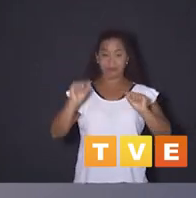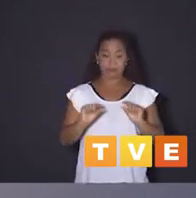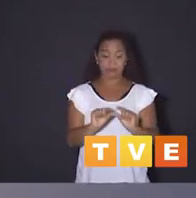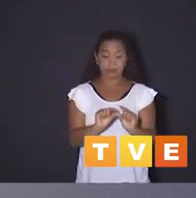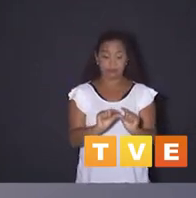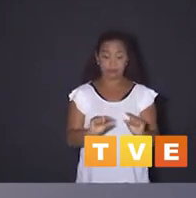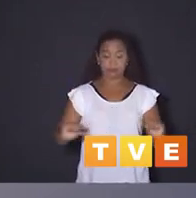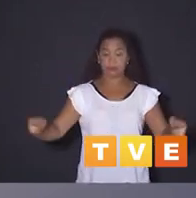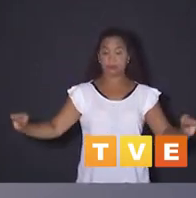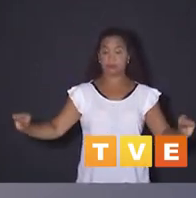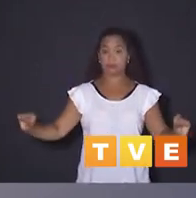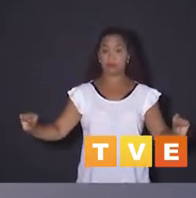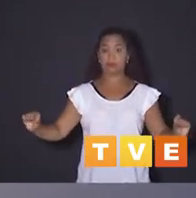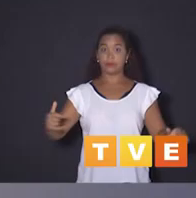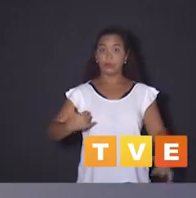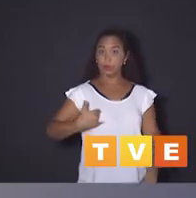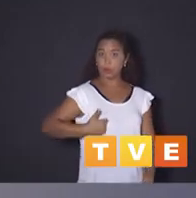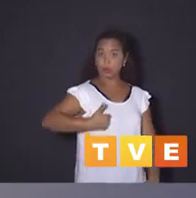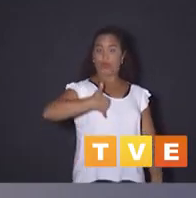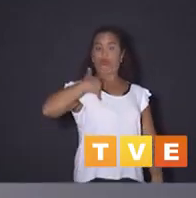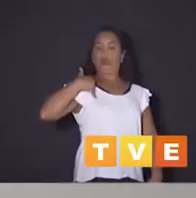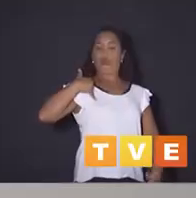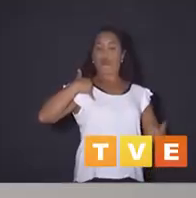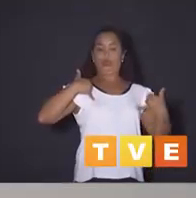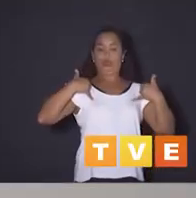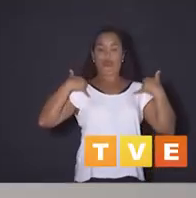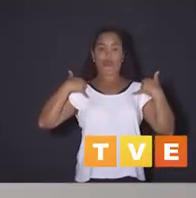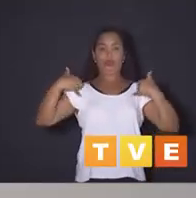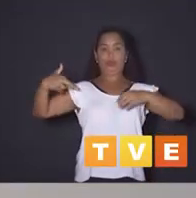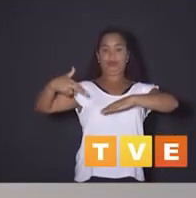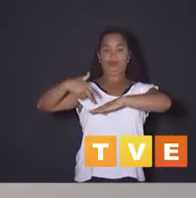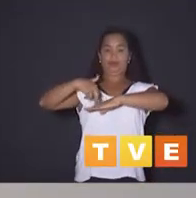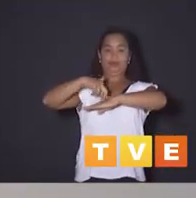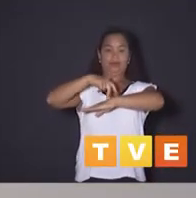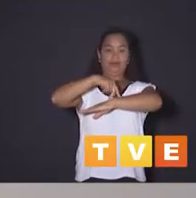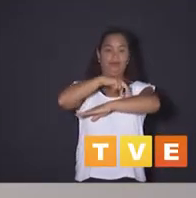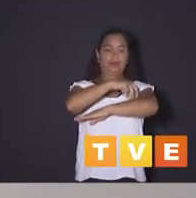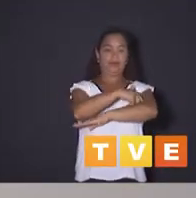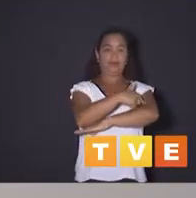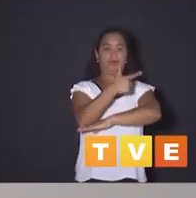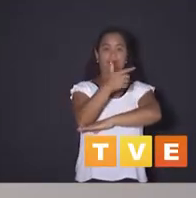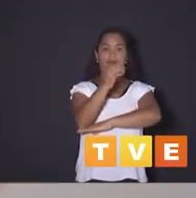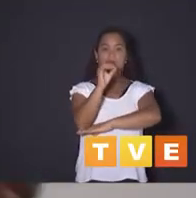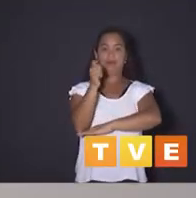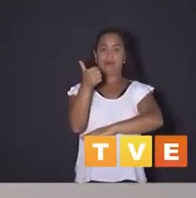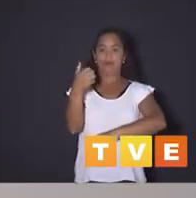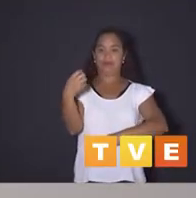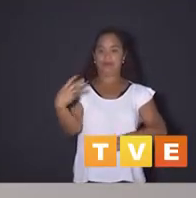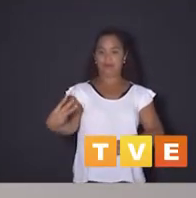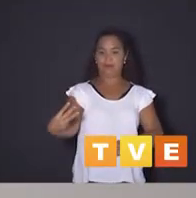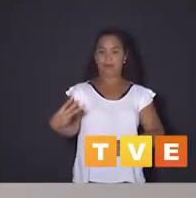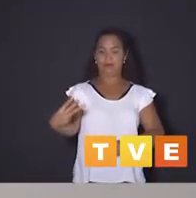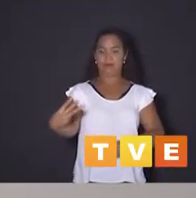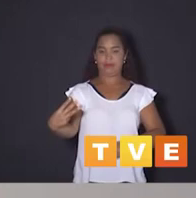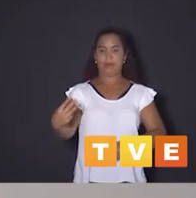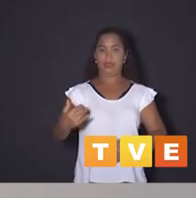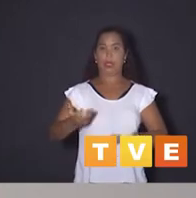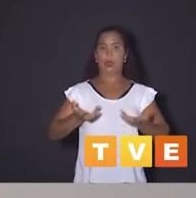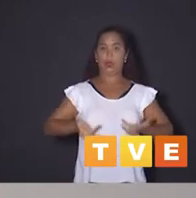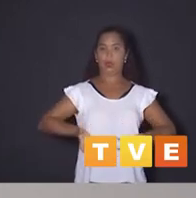luxo total no desfile de lançamento da coleção tal no ano de 2013 da grife luxo total